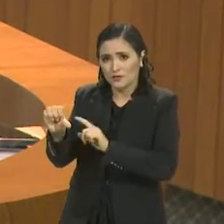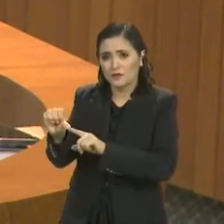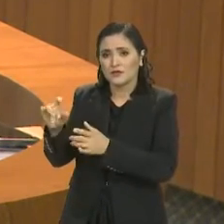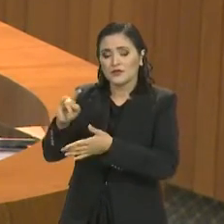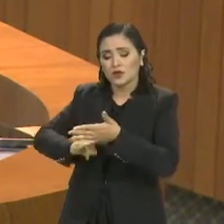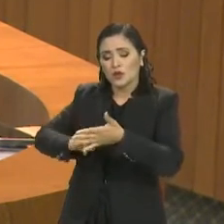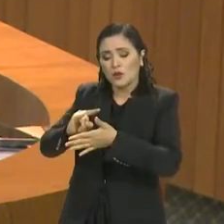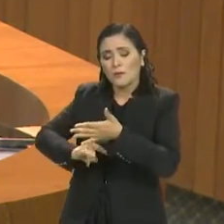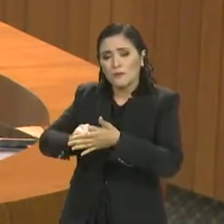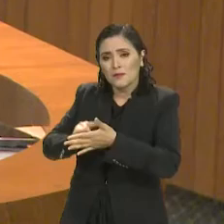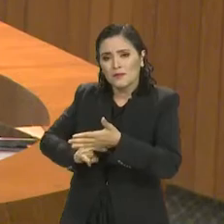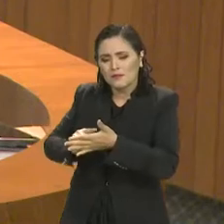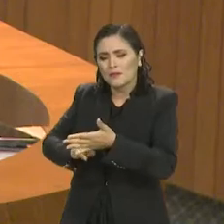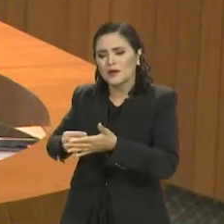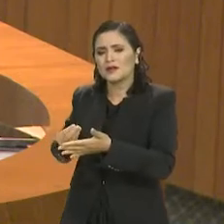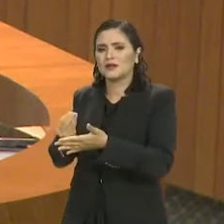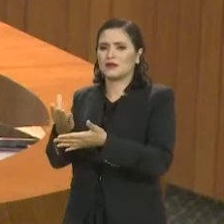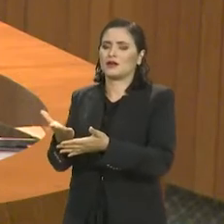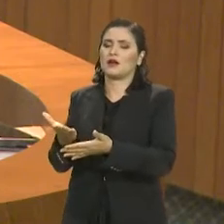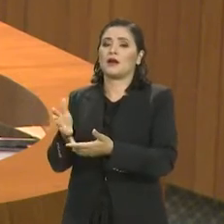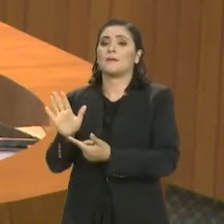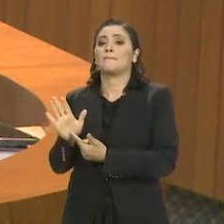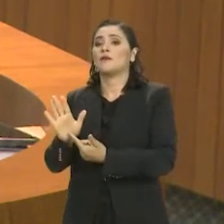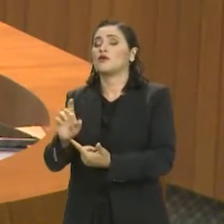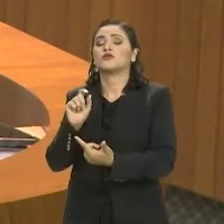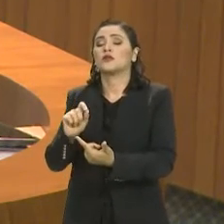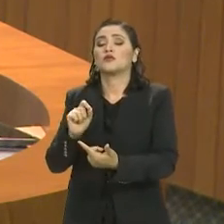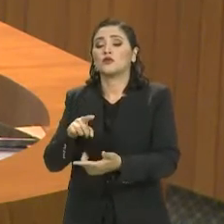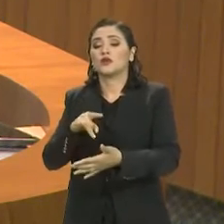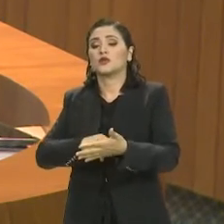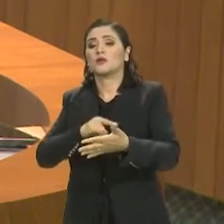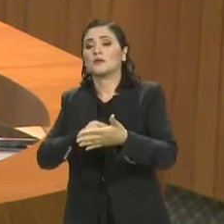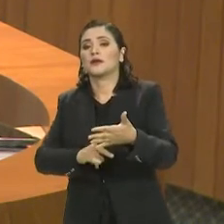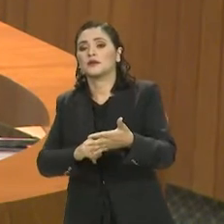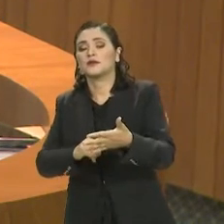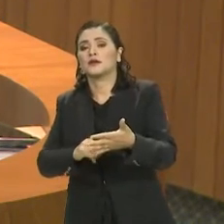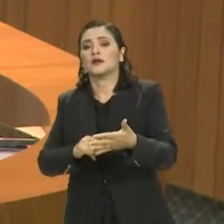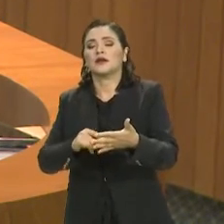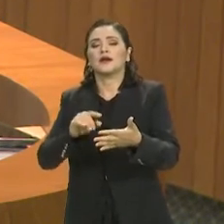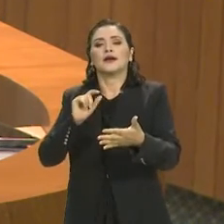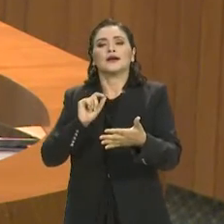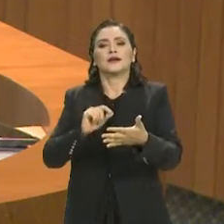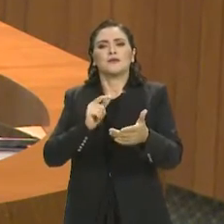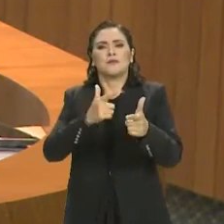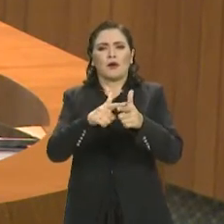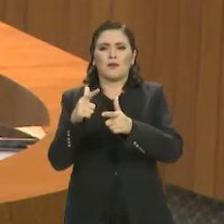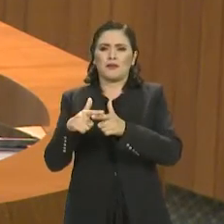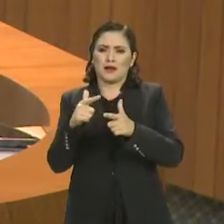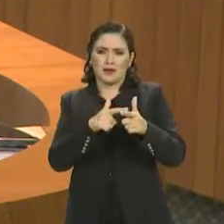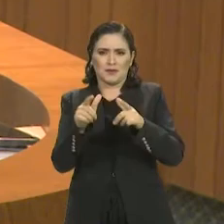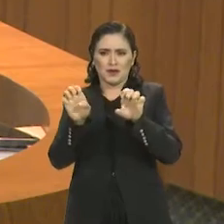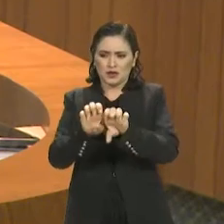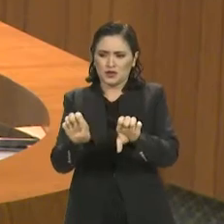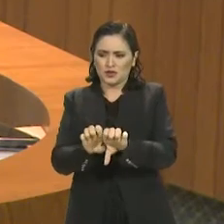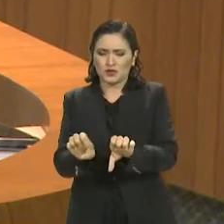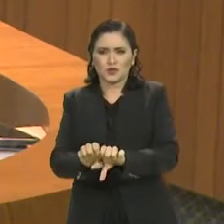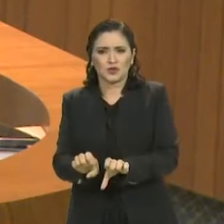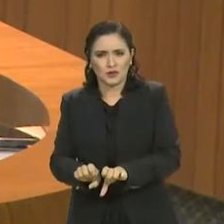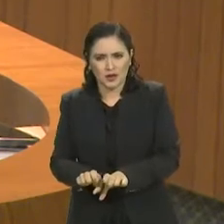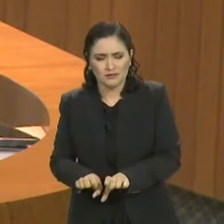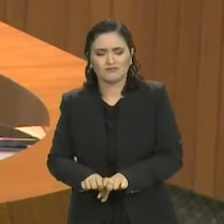algo foi feito? De forma alguma. Continua lá. Então, essa situação dos transportes, ela está beirando o limite